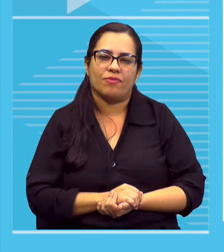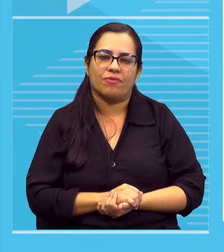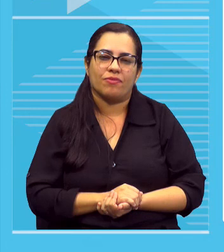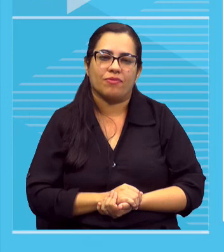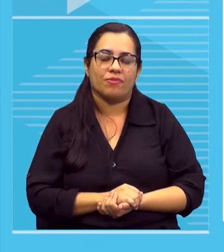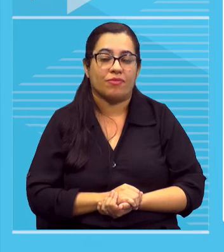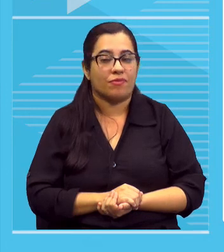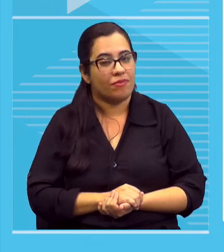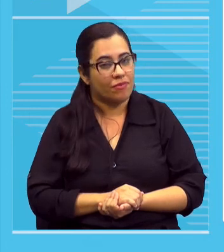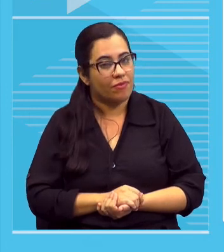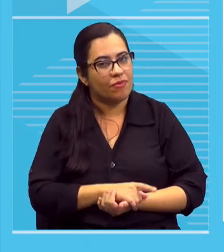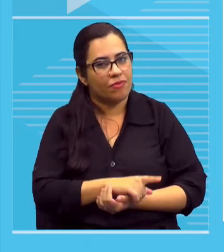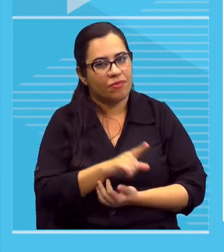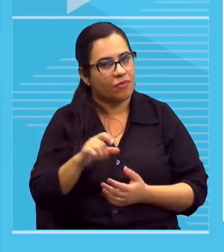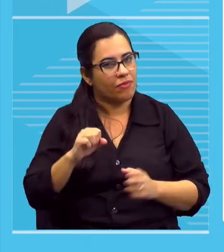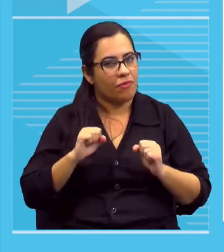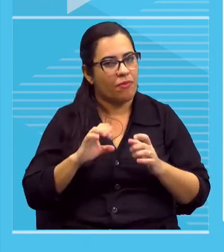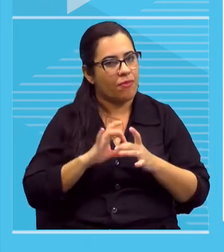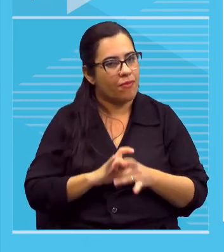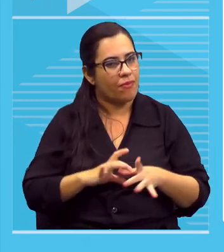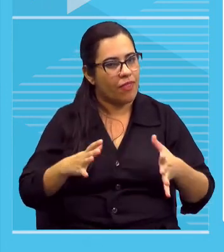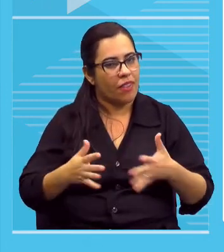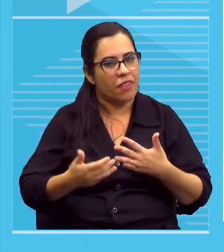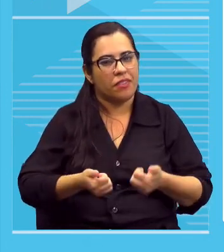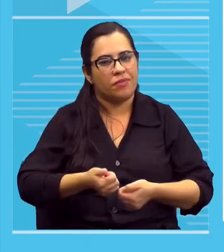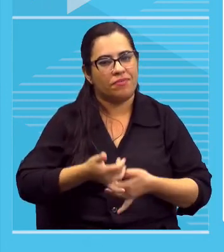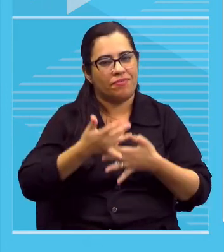a participar comigo